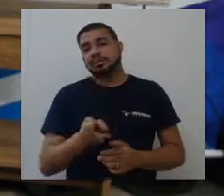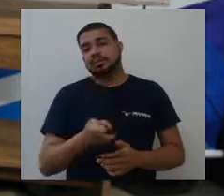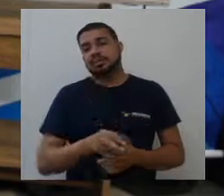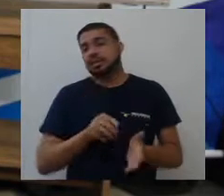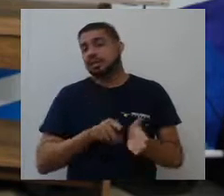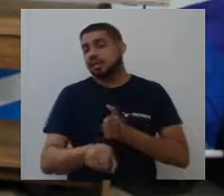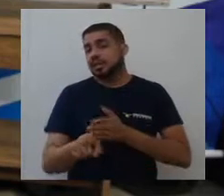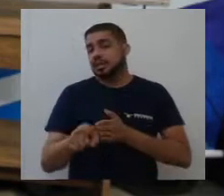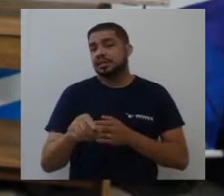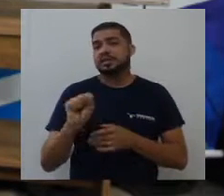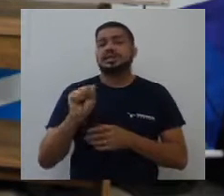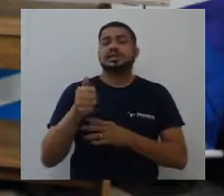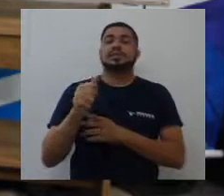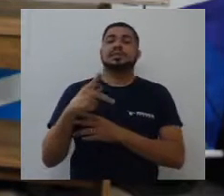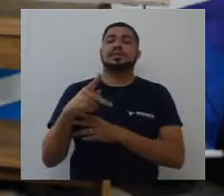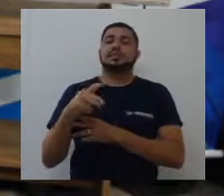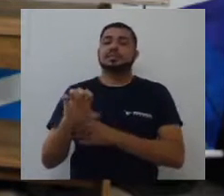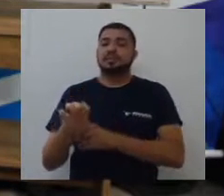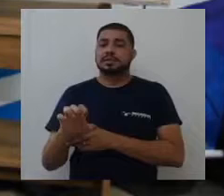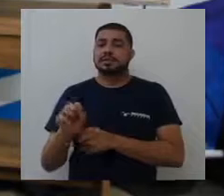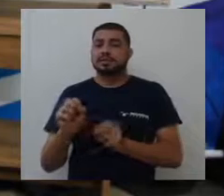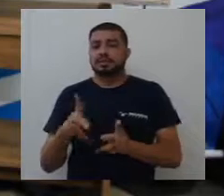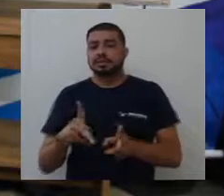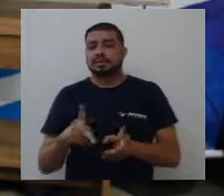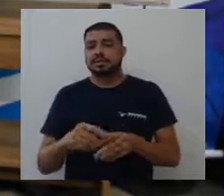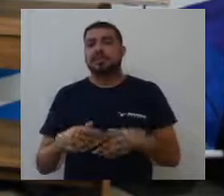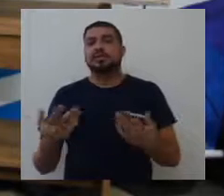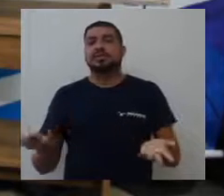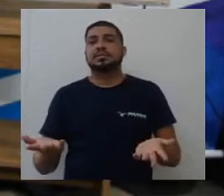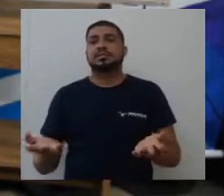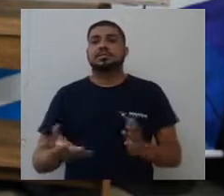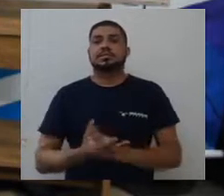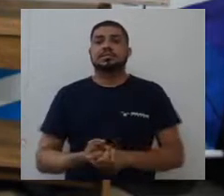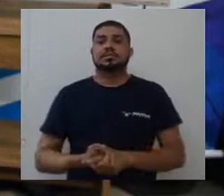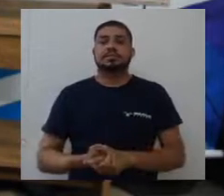Questão do SAEP. Beleza, galera? Então,